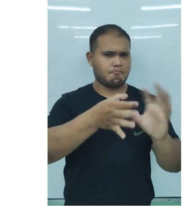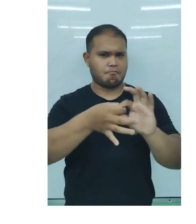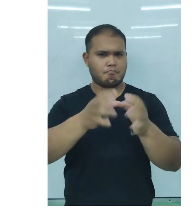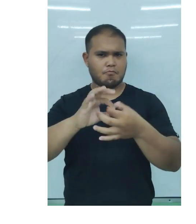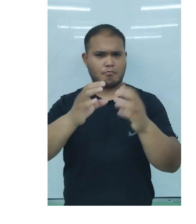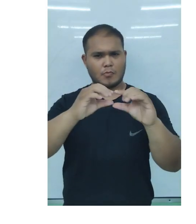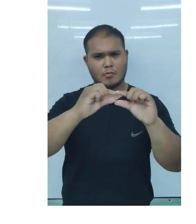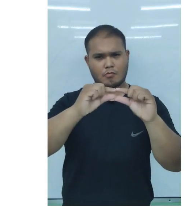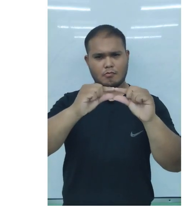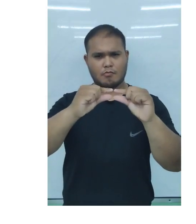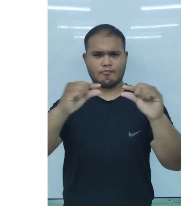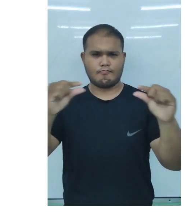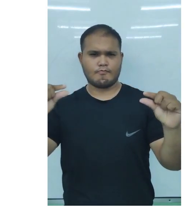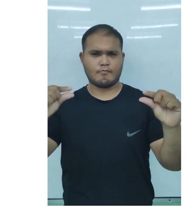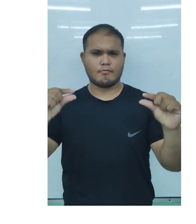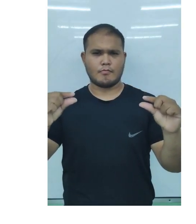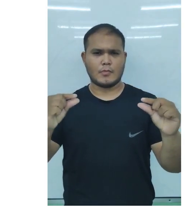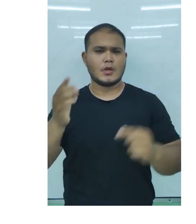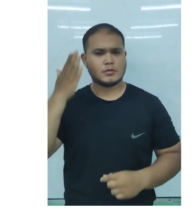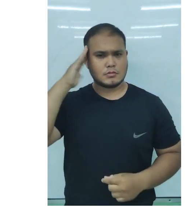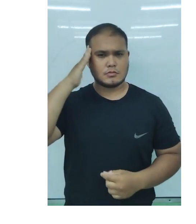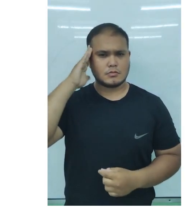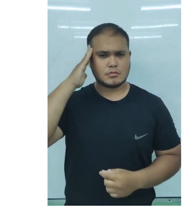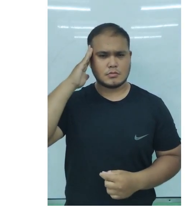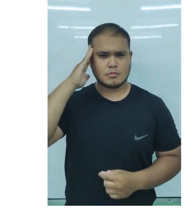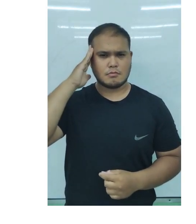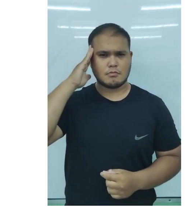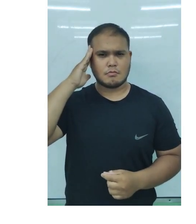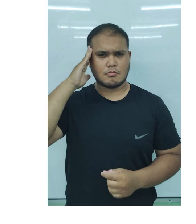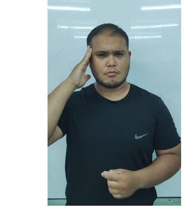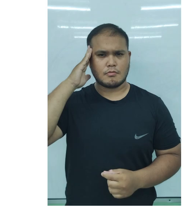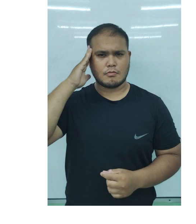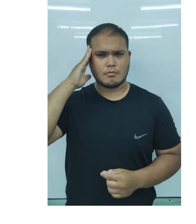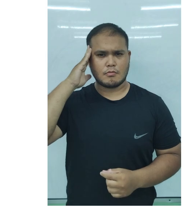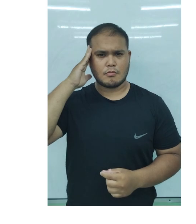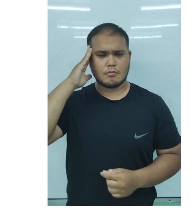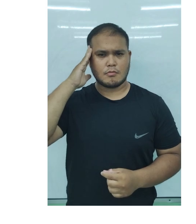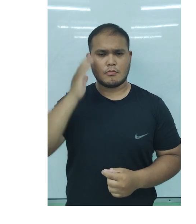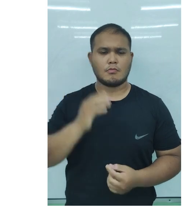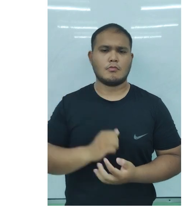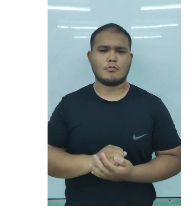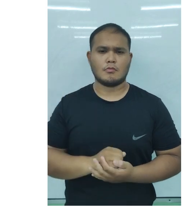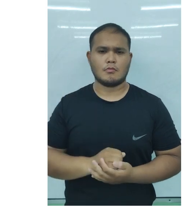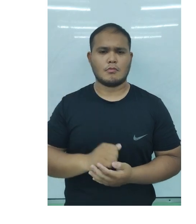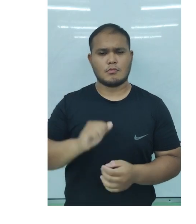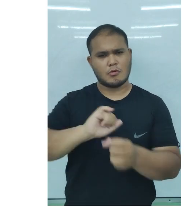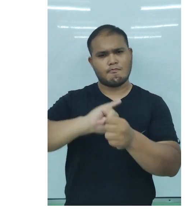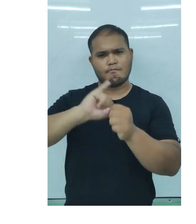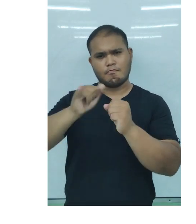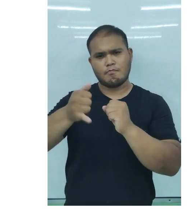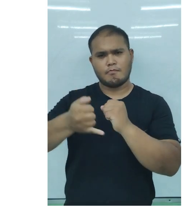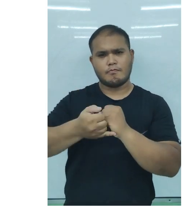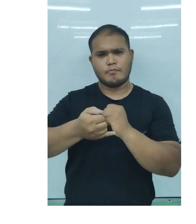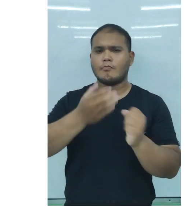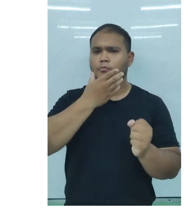saber se é um adjetivo masculino, feminino